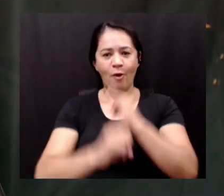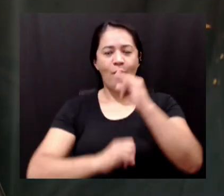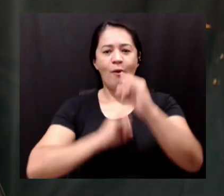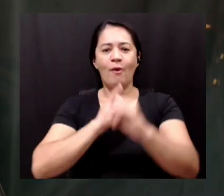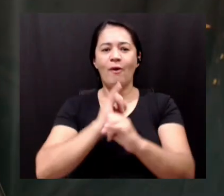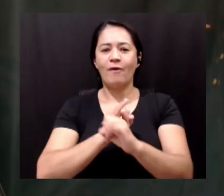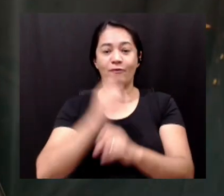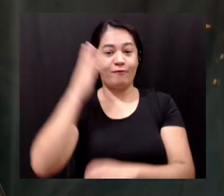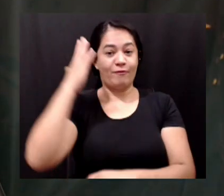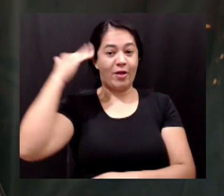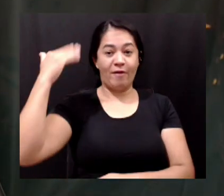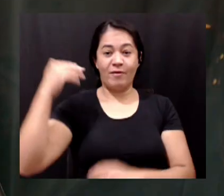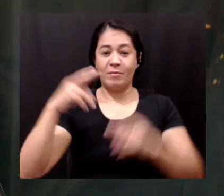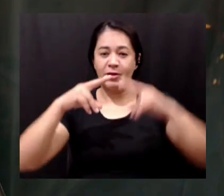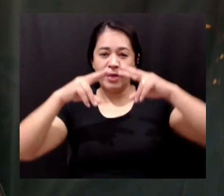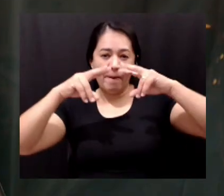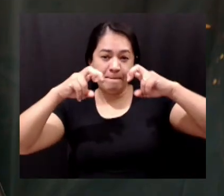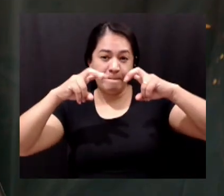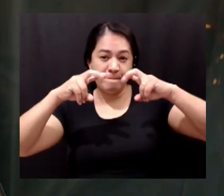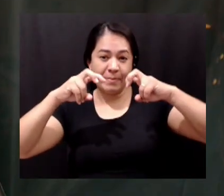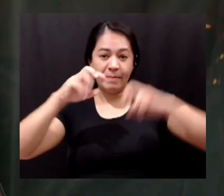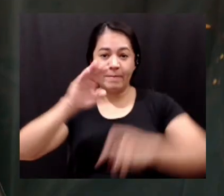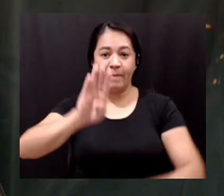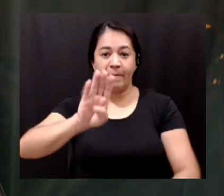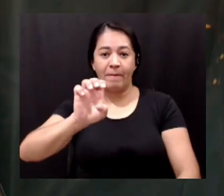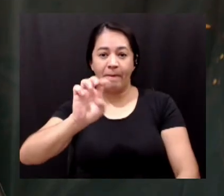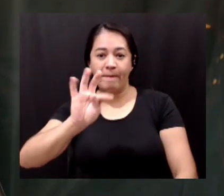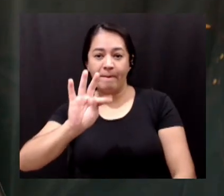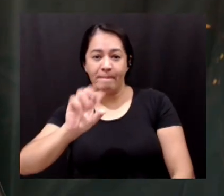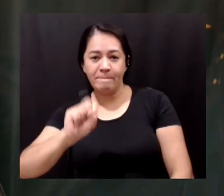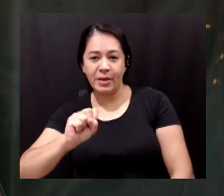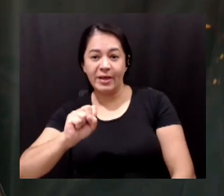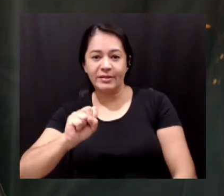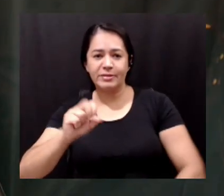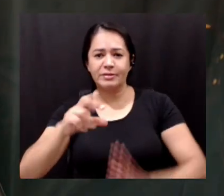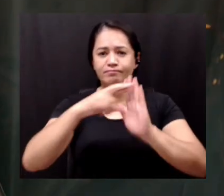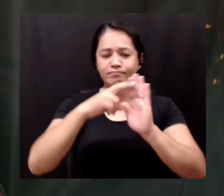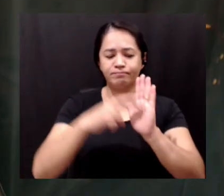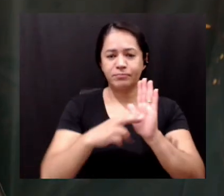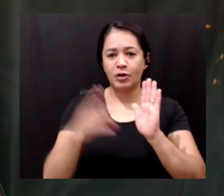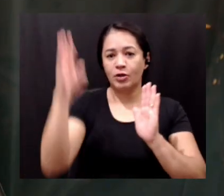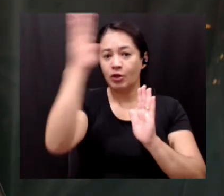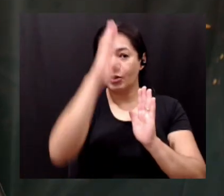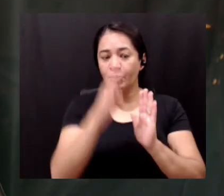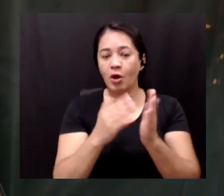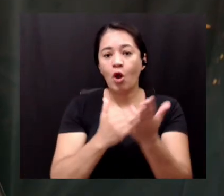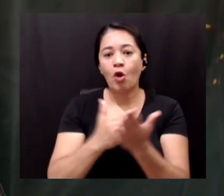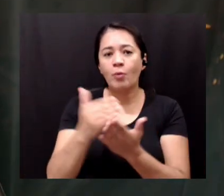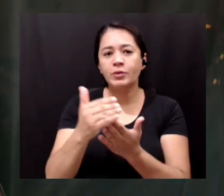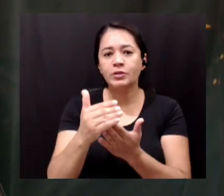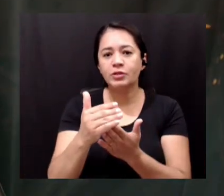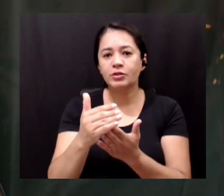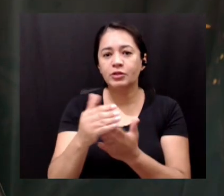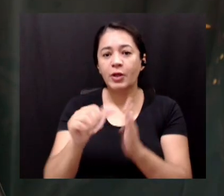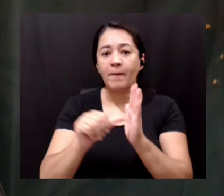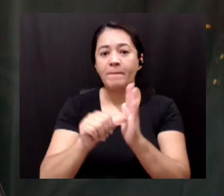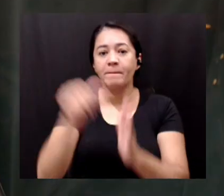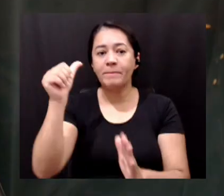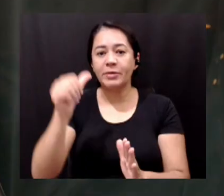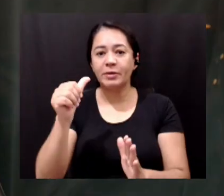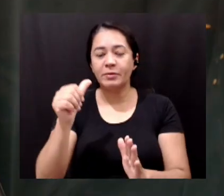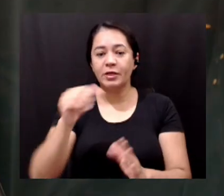bets. A regulação do mercado de apostas esportivas no Brasil começou a vigorar no dia 1º de janeiro deste ano. A